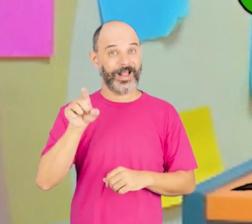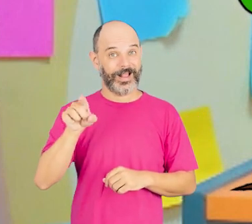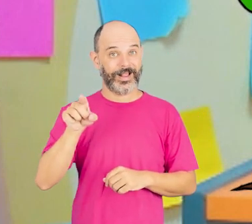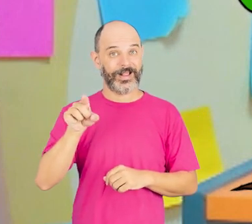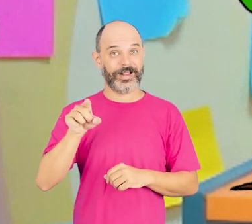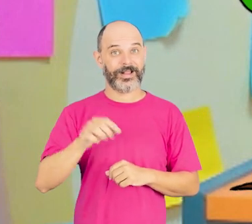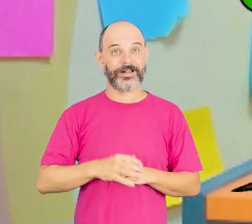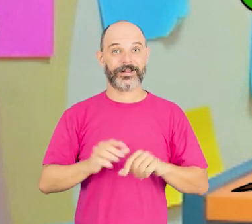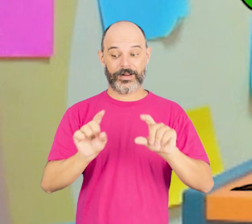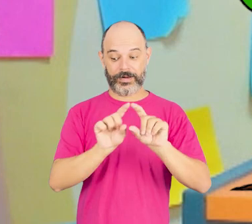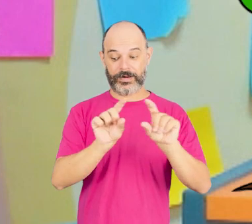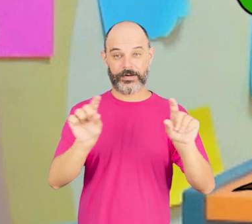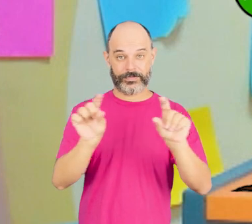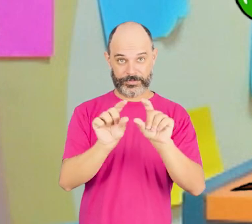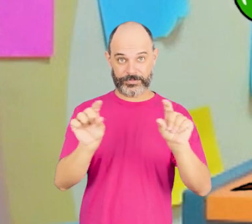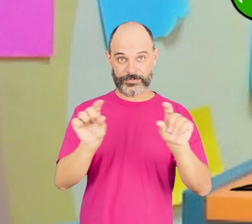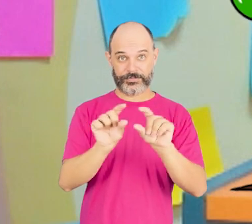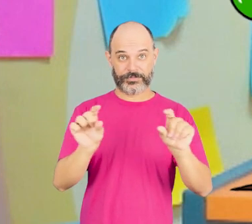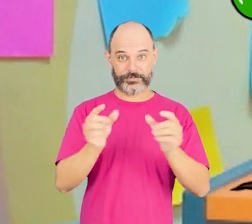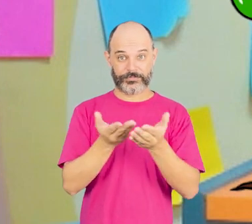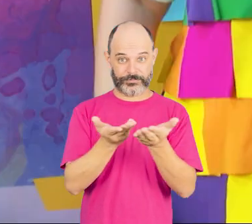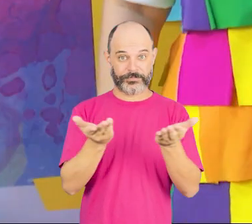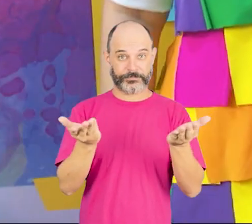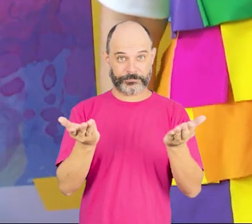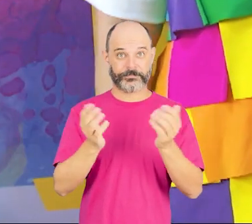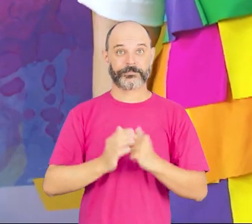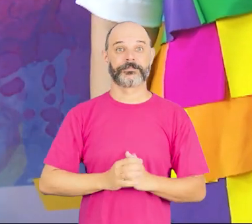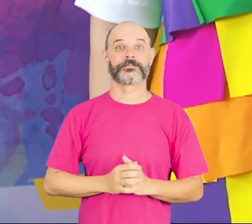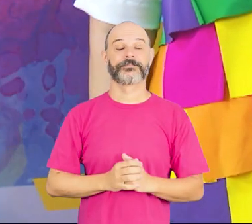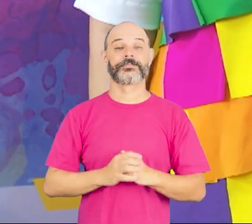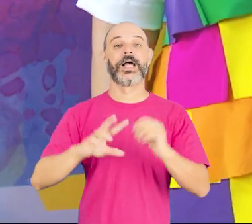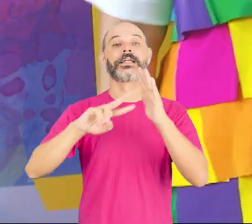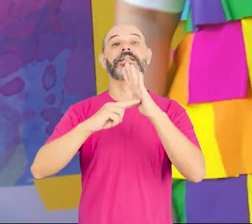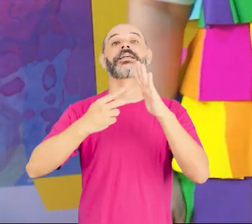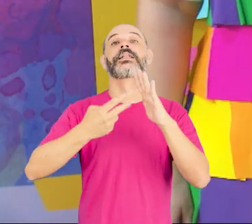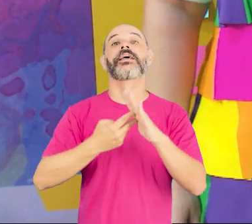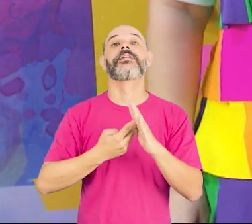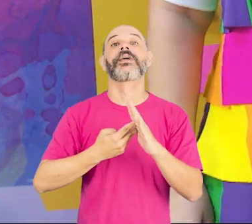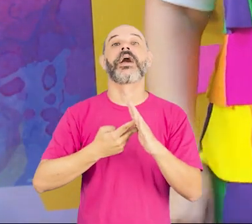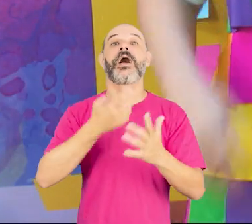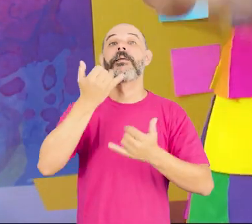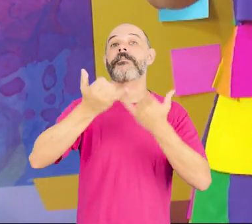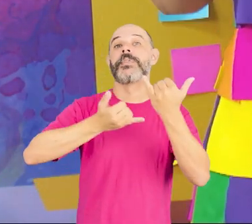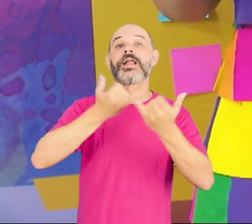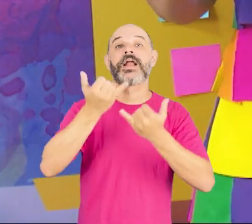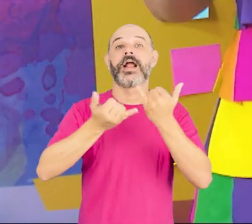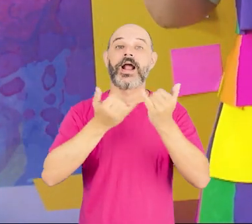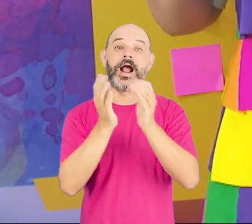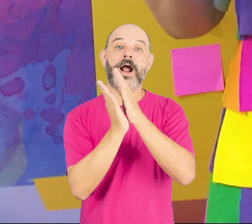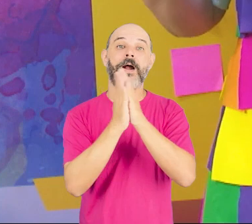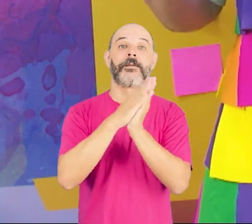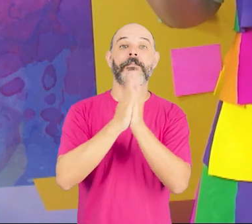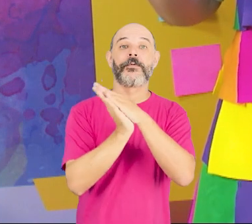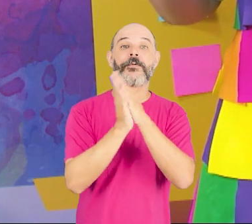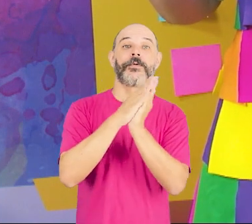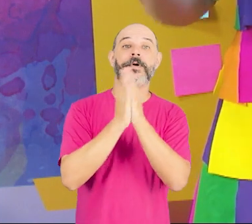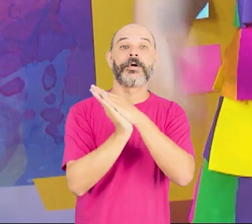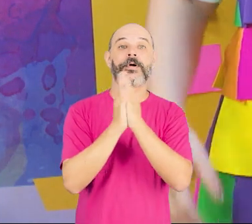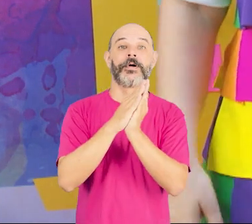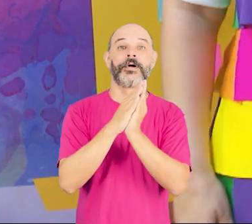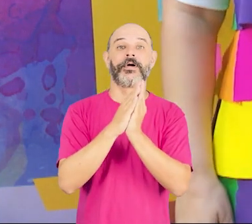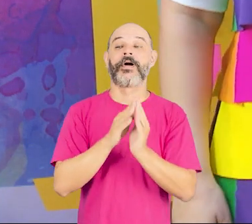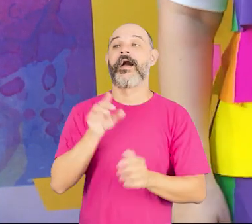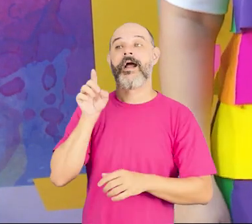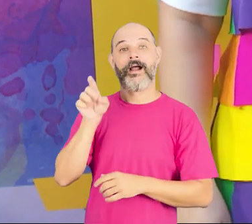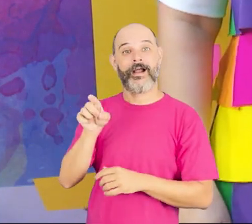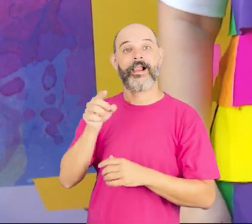gusta jugar con muñecas. Jugar con muñecas, que quer dizer brincar com bonecas.